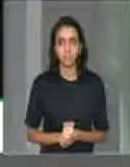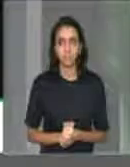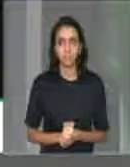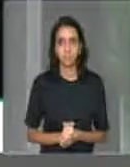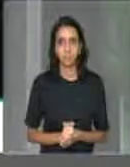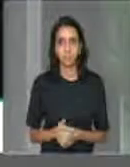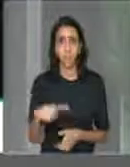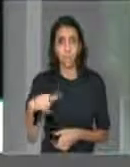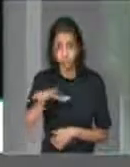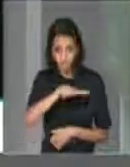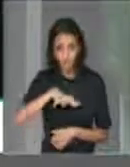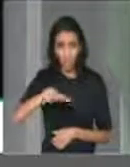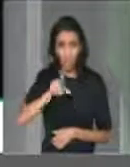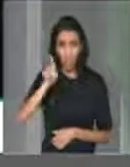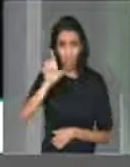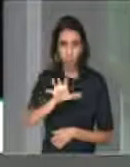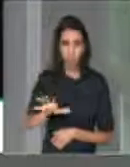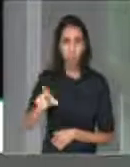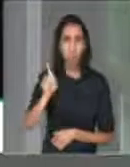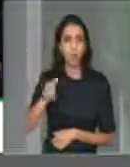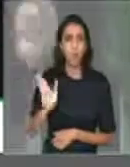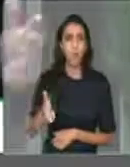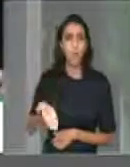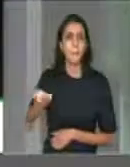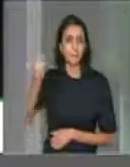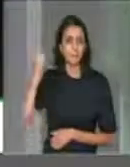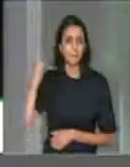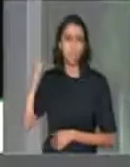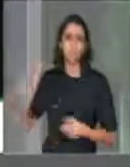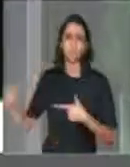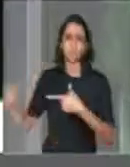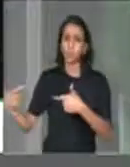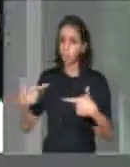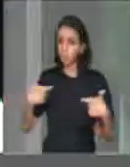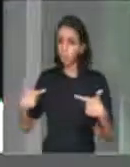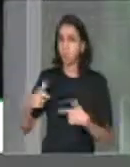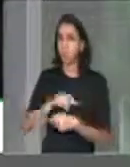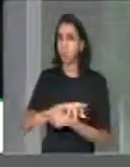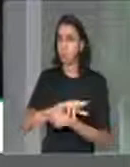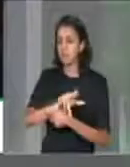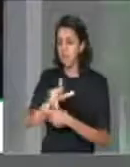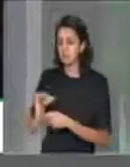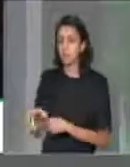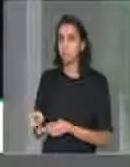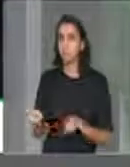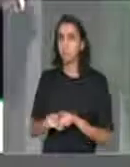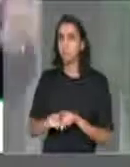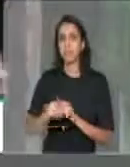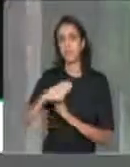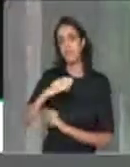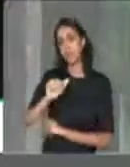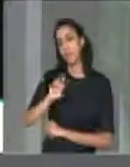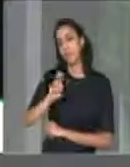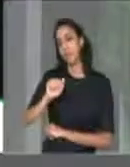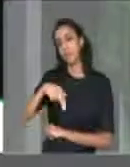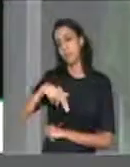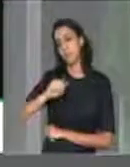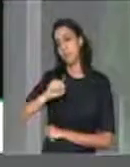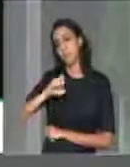que, na verdade, foi palco de grandes lutas. A cabanagem influenciou o